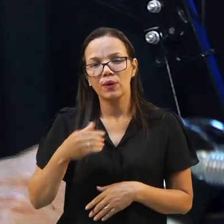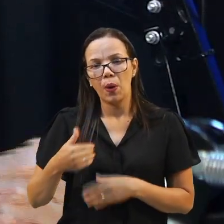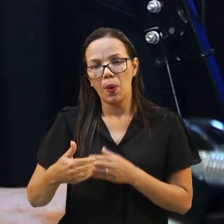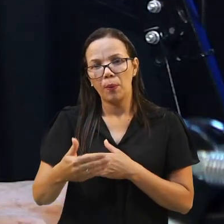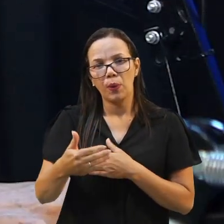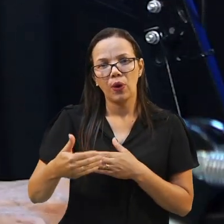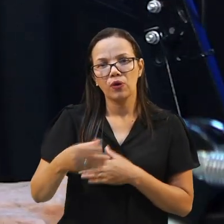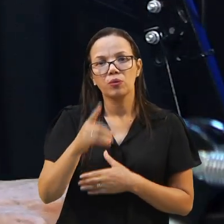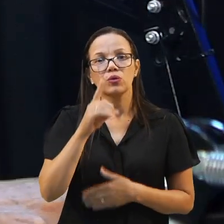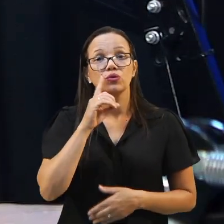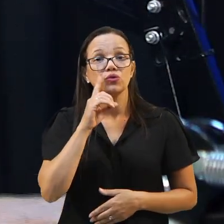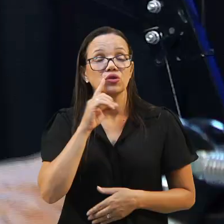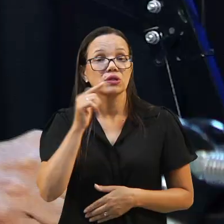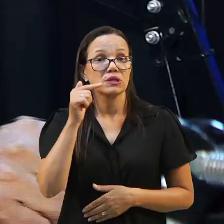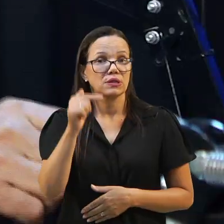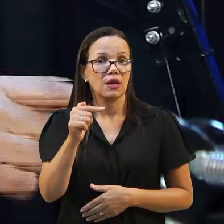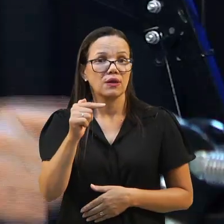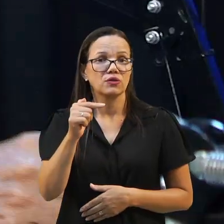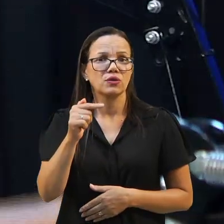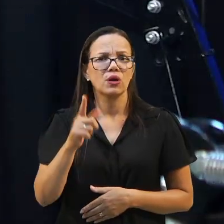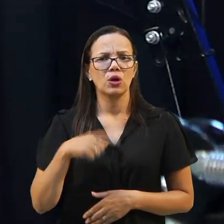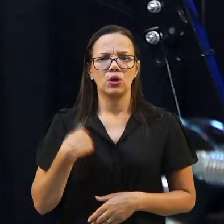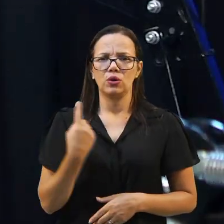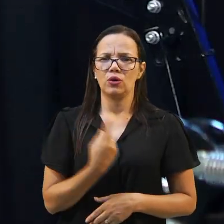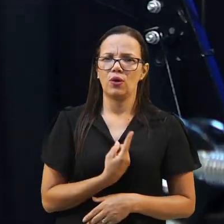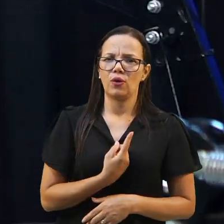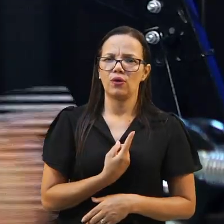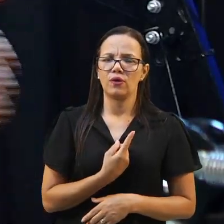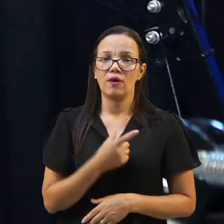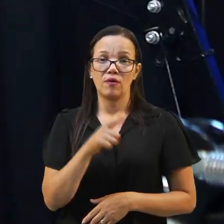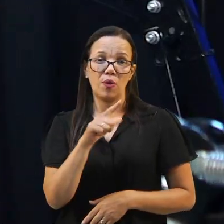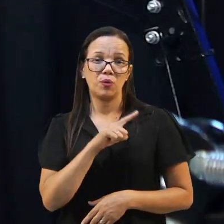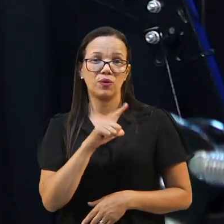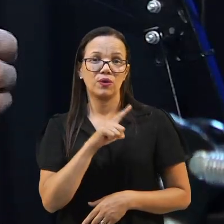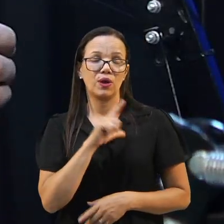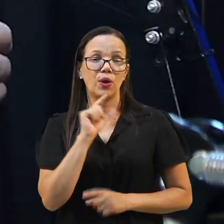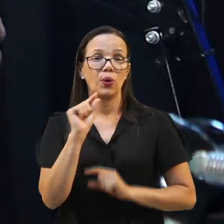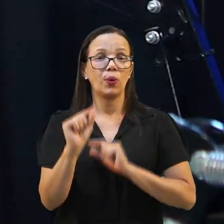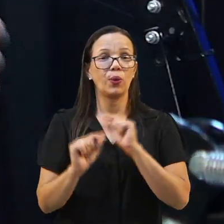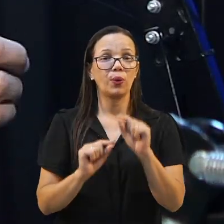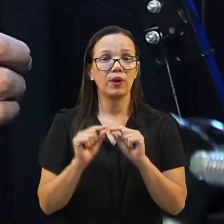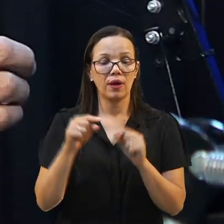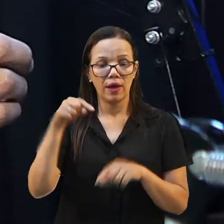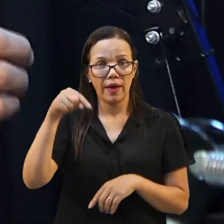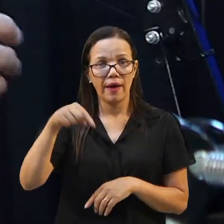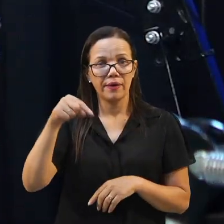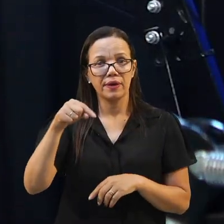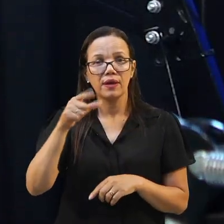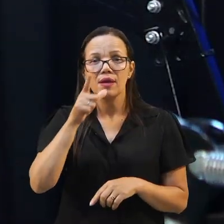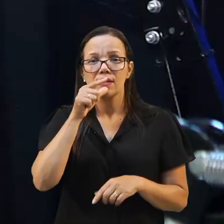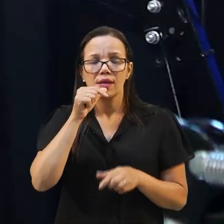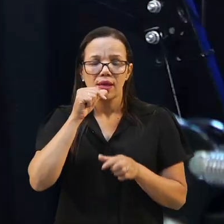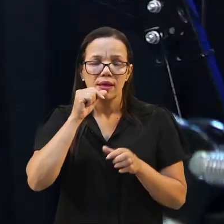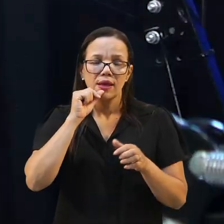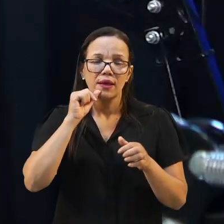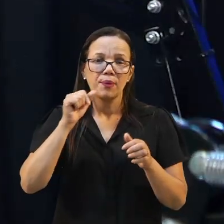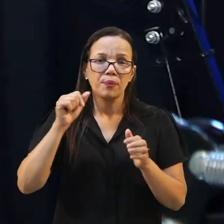domingo, dia 7, né, nós vamos ter aqui na represa